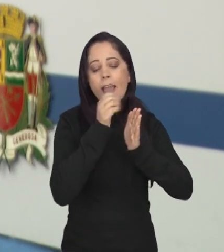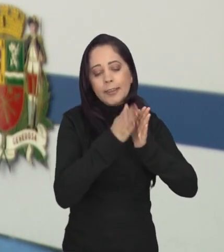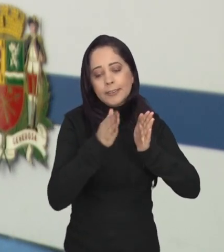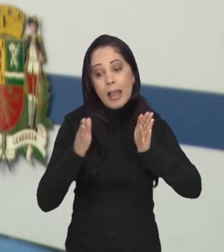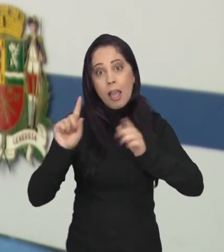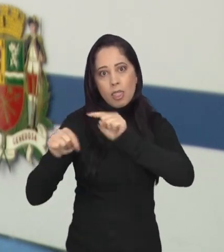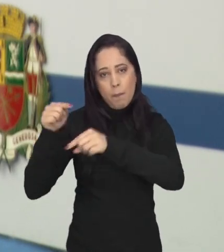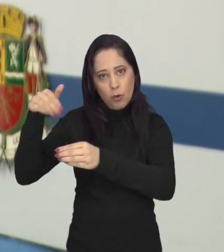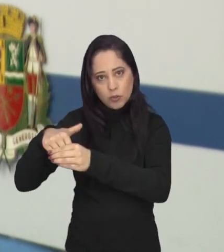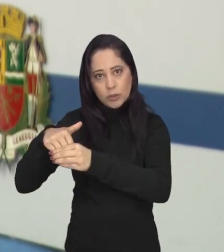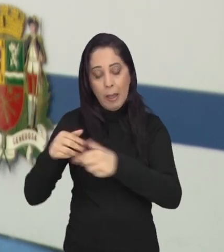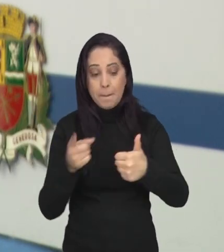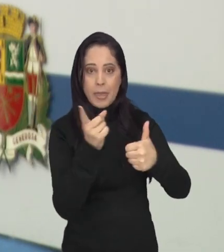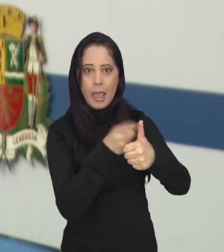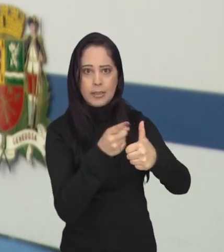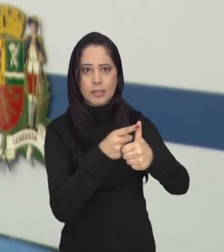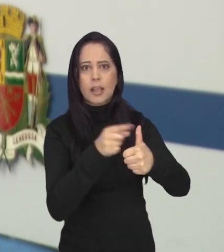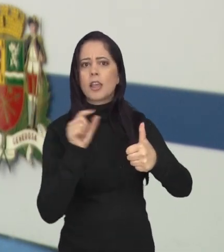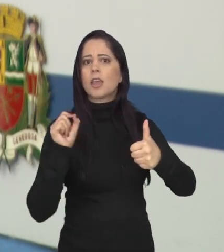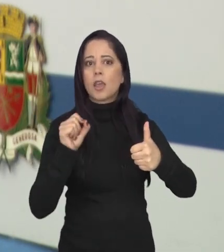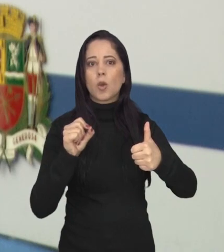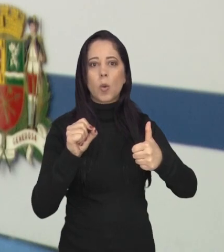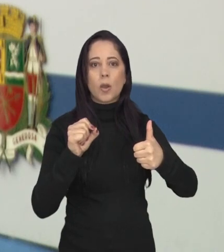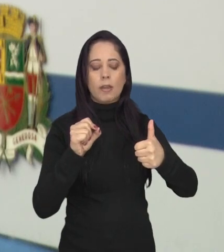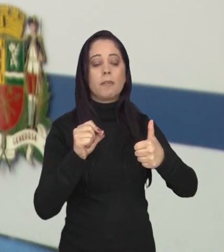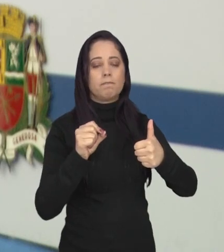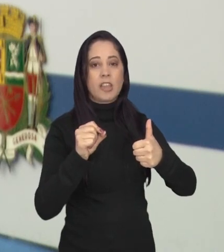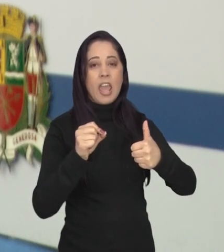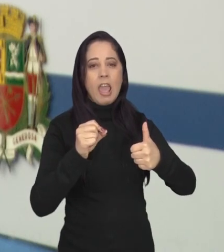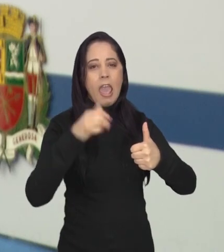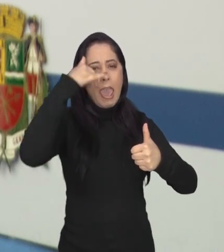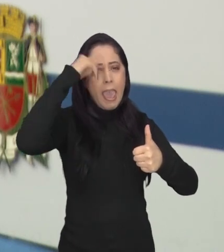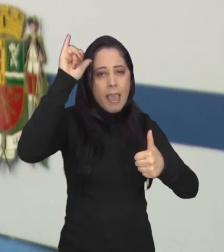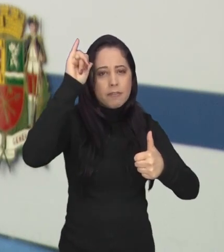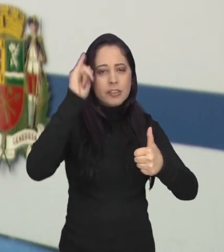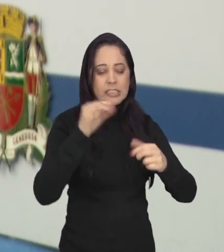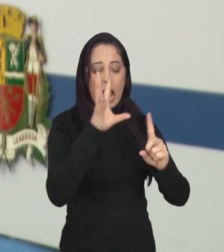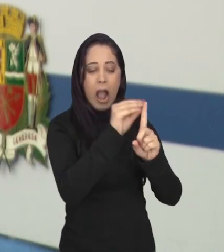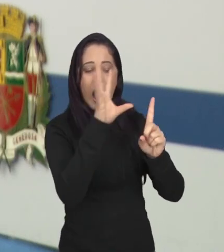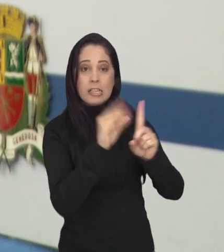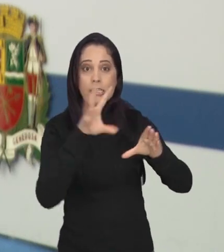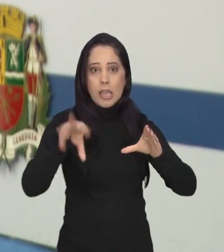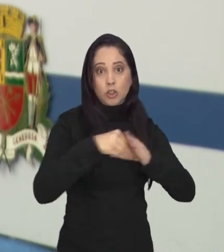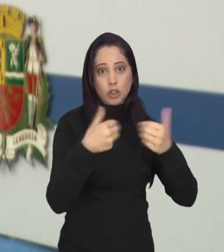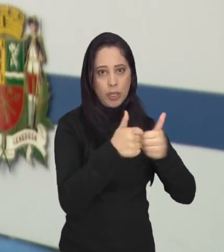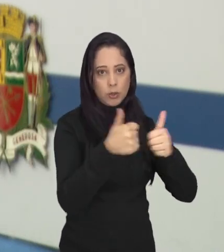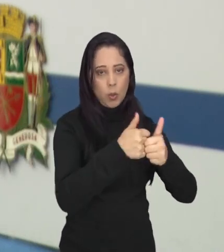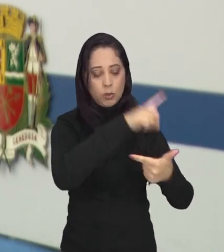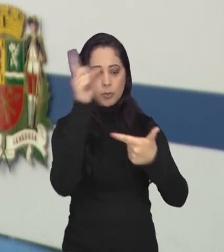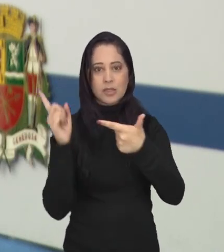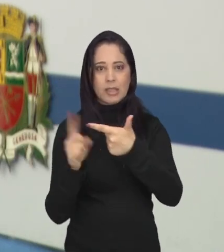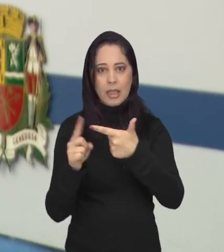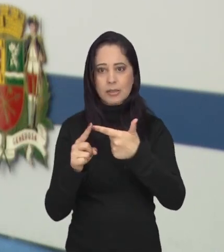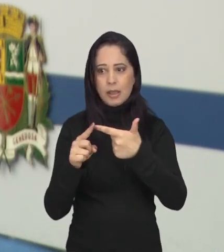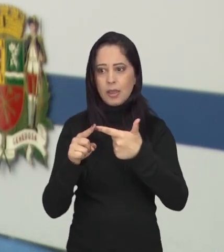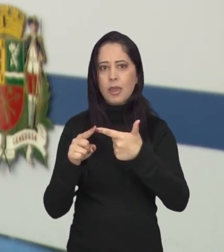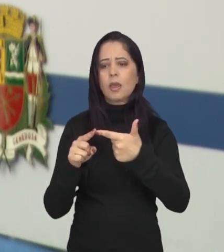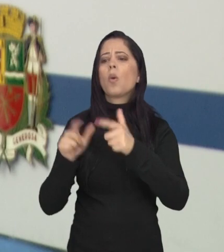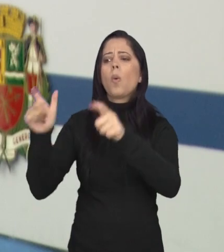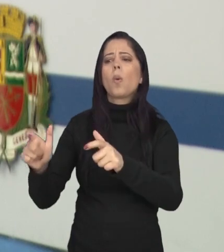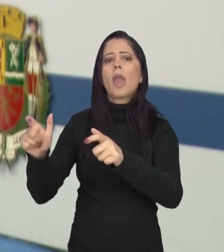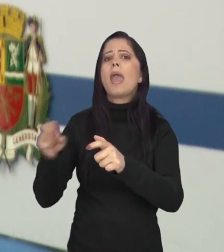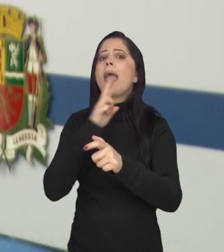Um deles quer fortalecer o combate aos casos de assédio no transporte público da cidade. O outro, garantir que